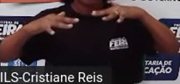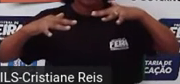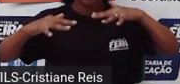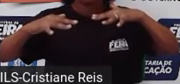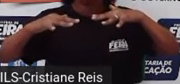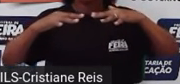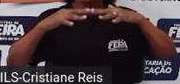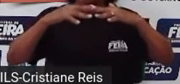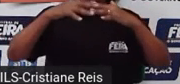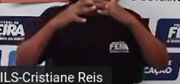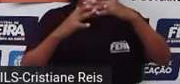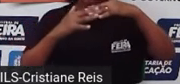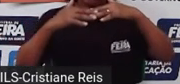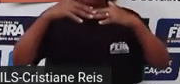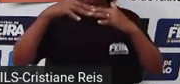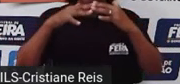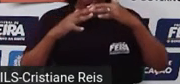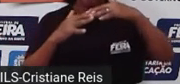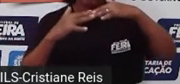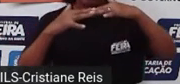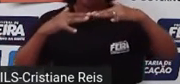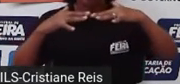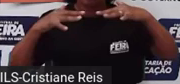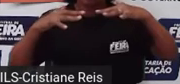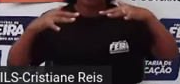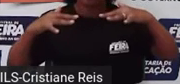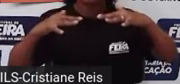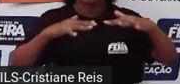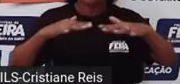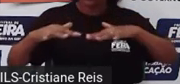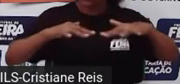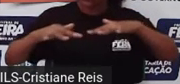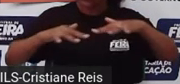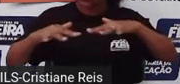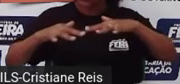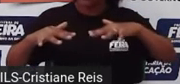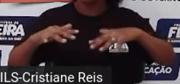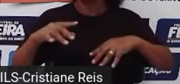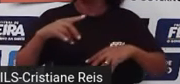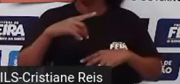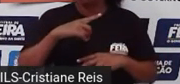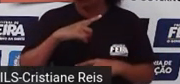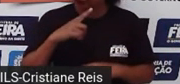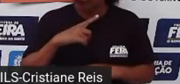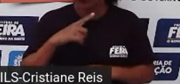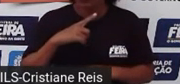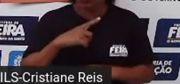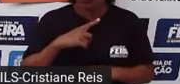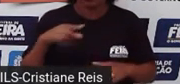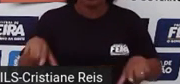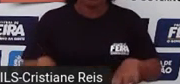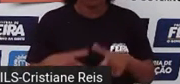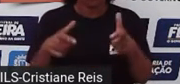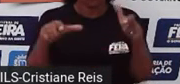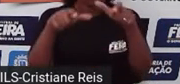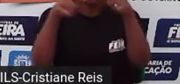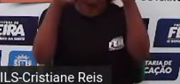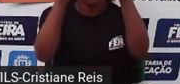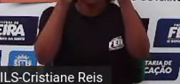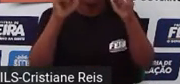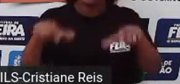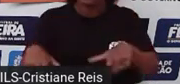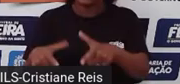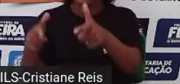atividade tectônica aí é muito forte Então já tem uma variedade de vulcões ativos uma